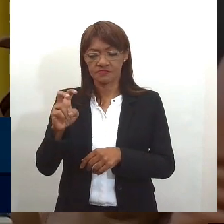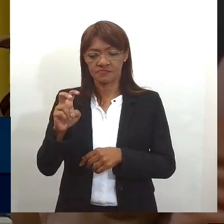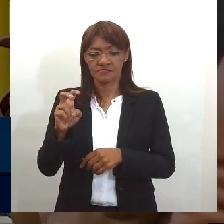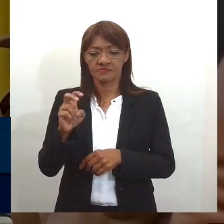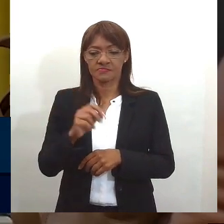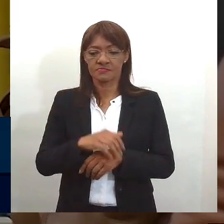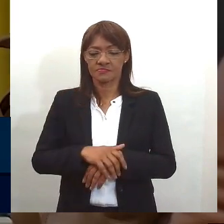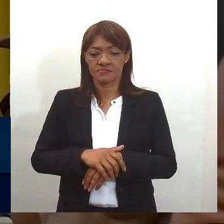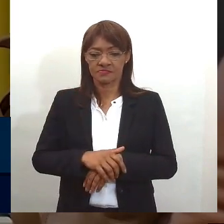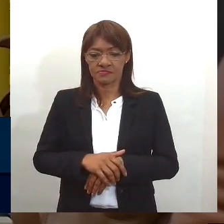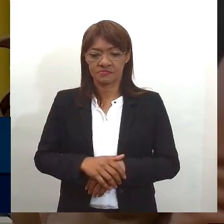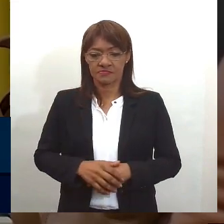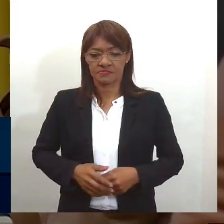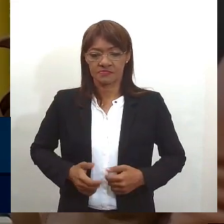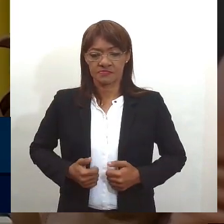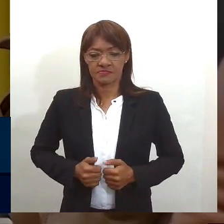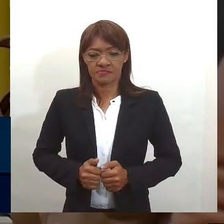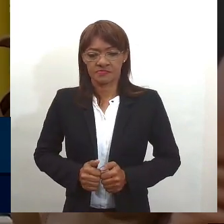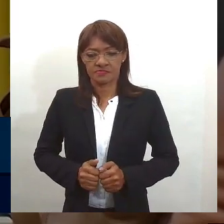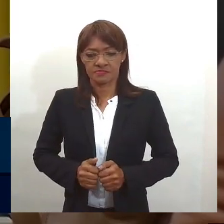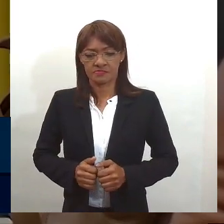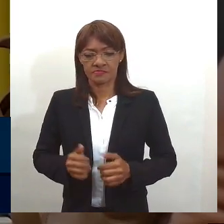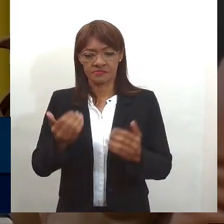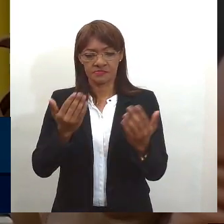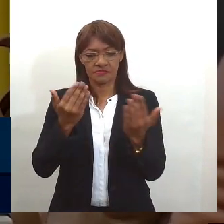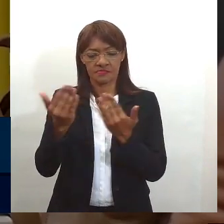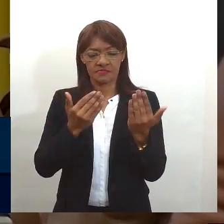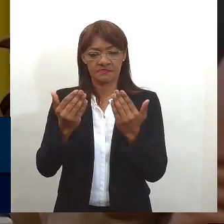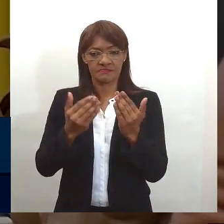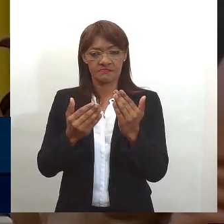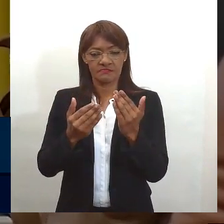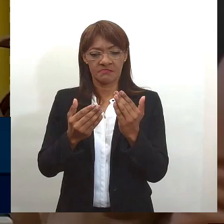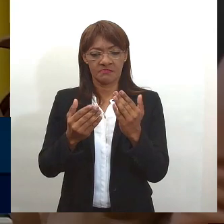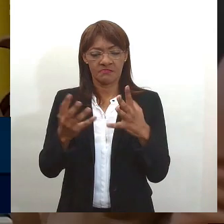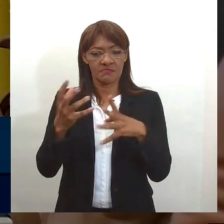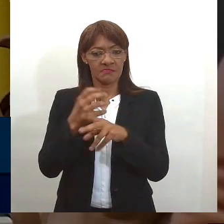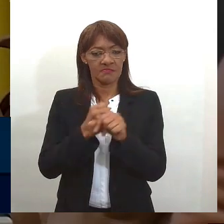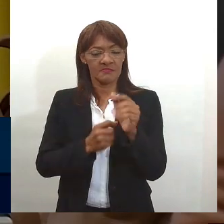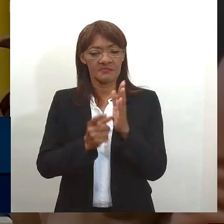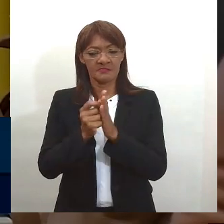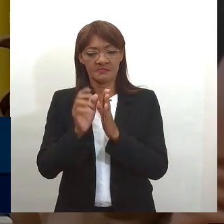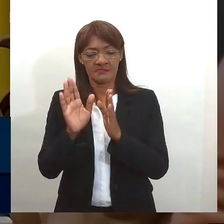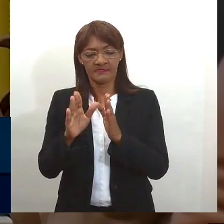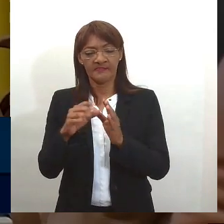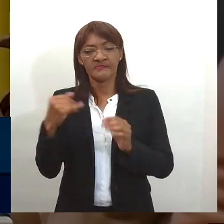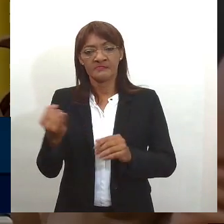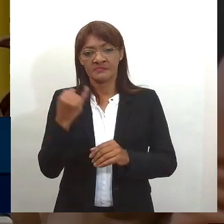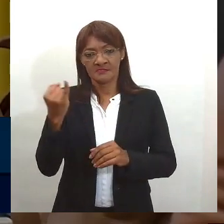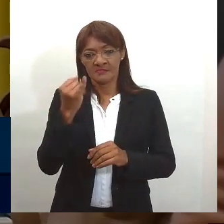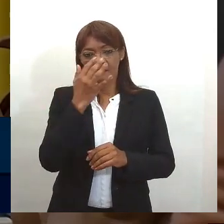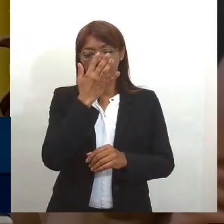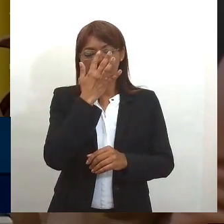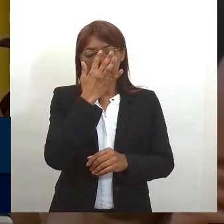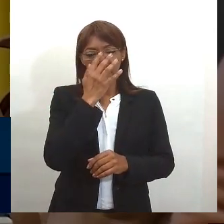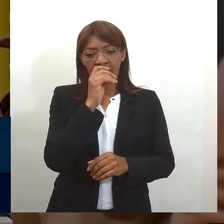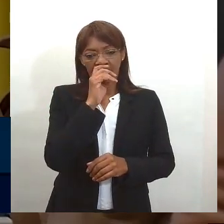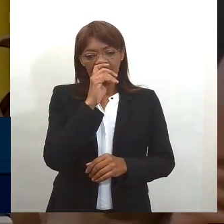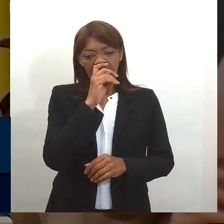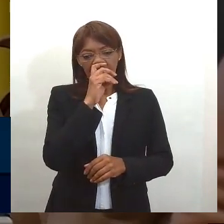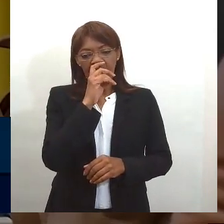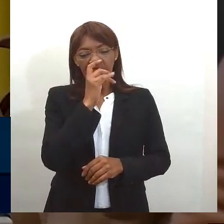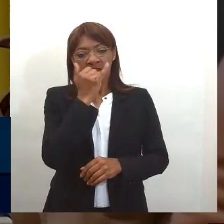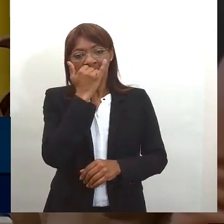Comparação de receitas orçamentárias. Esse slide é muito importante, até para entender por que que a gente dá tanta